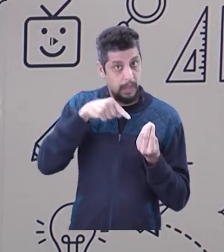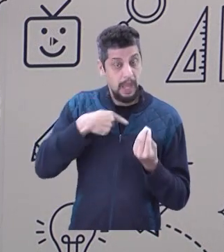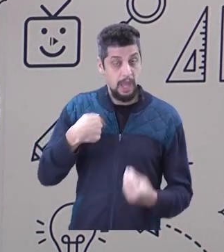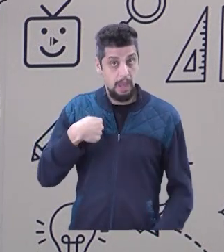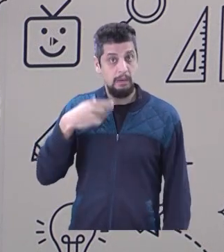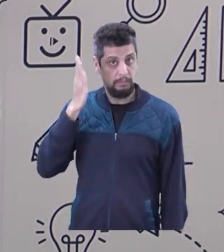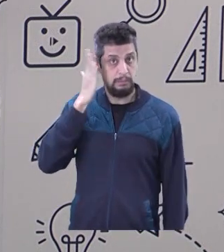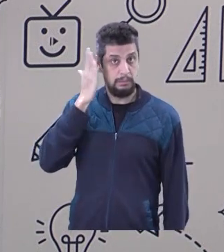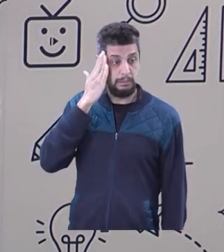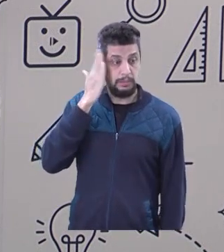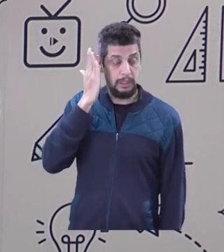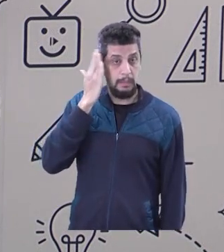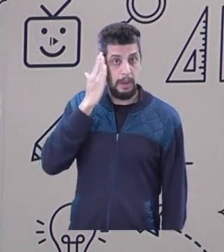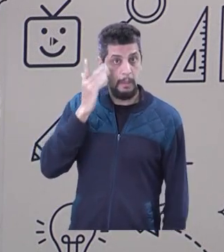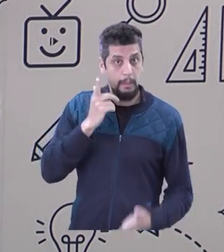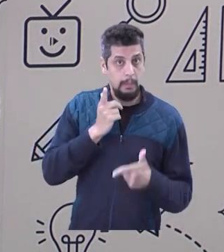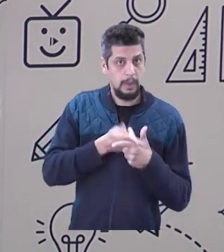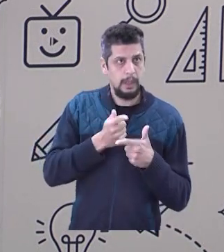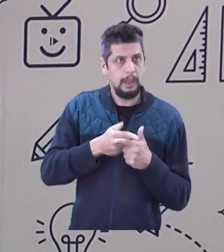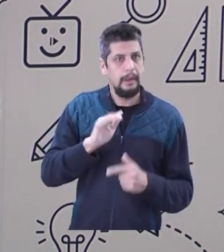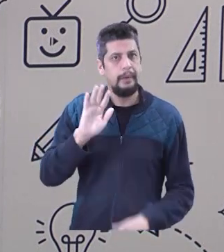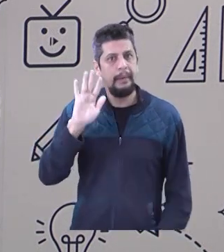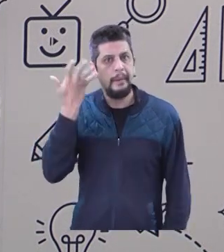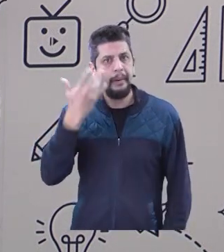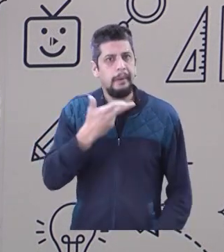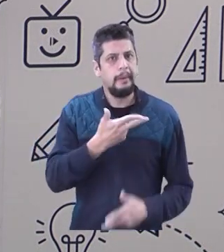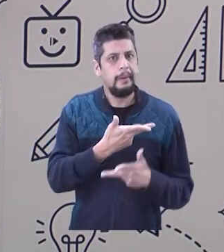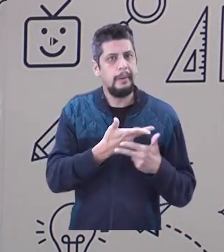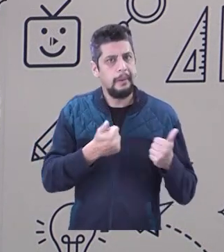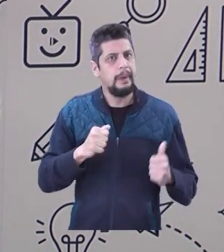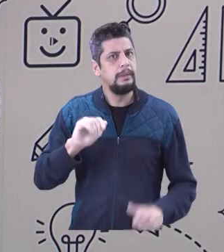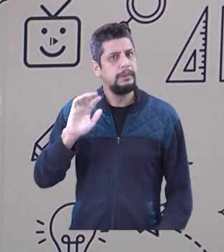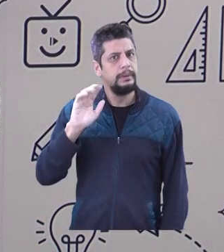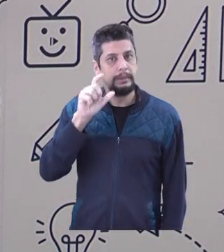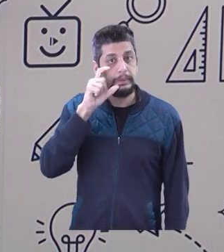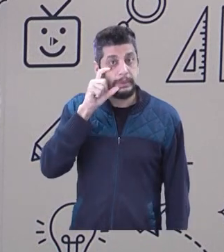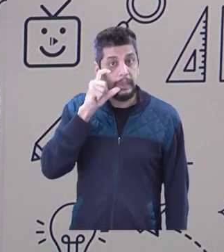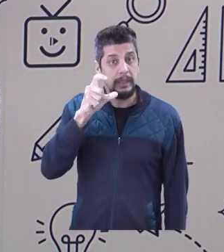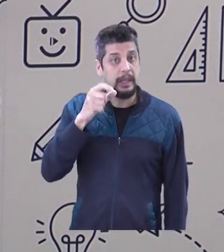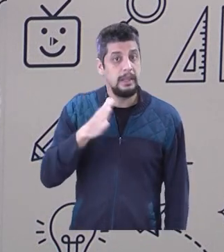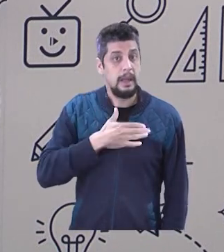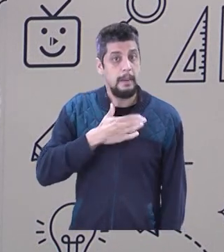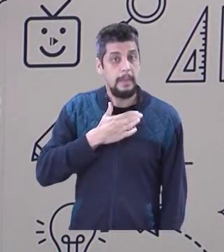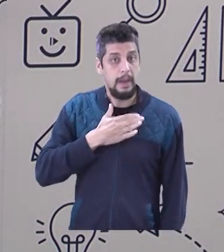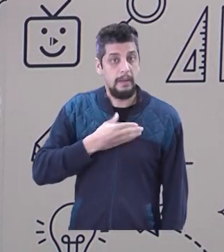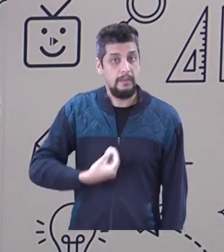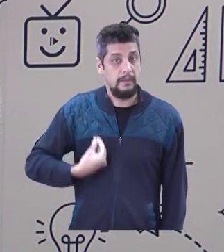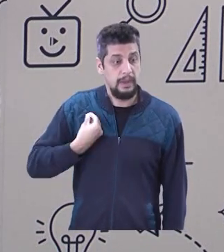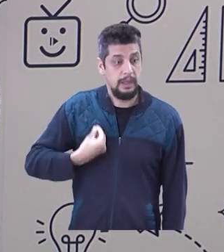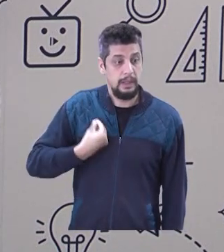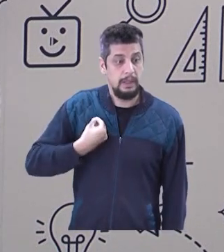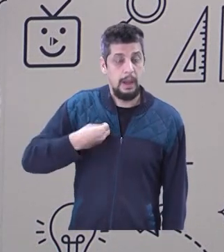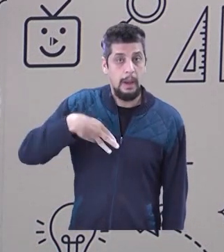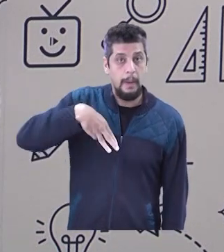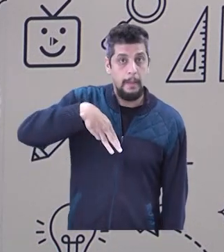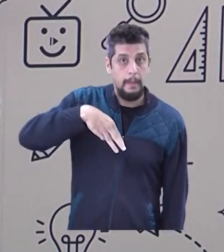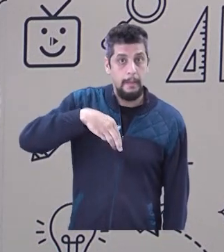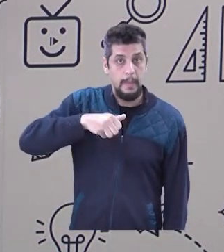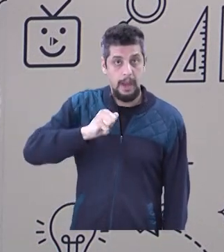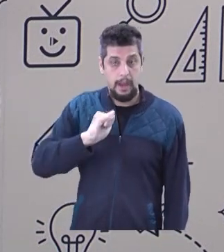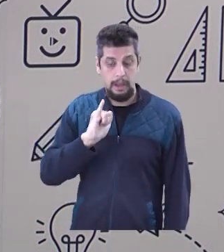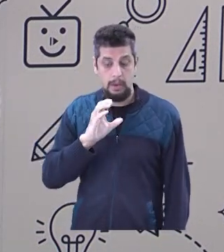certo? Sim. Eu sabia porque aconteceu uma coisa muito interessante na minha vida, de maio para